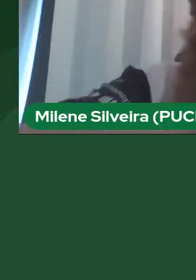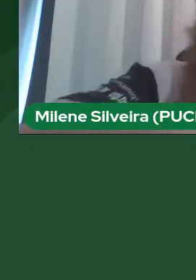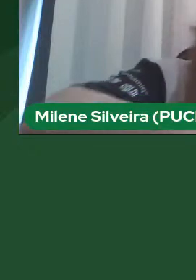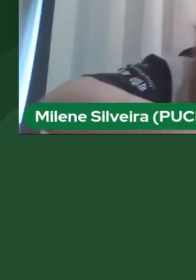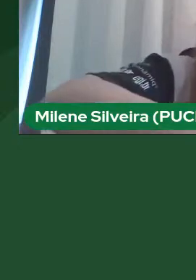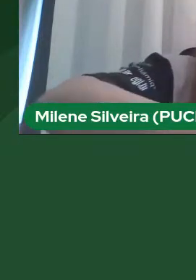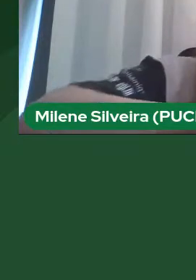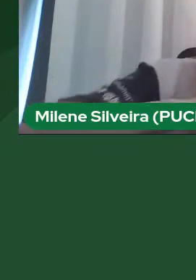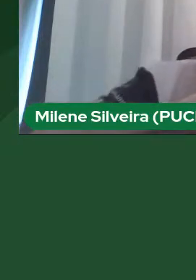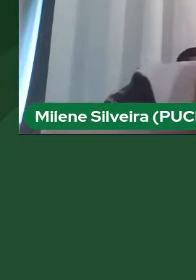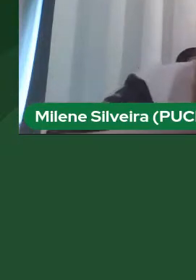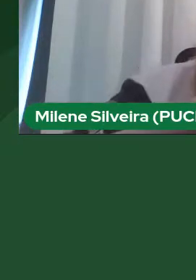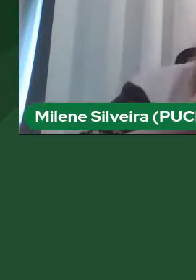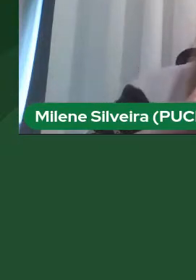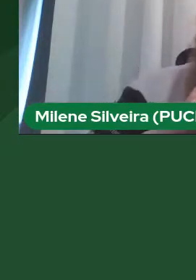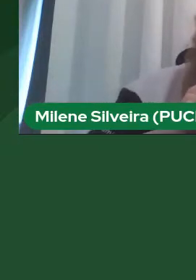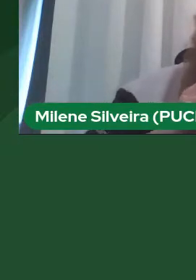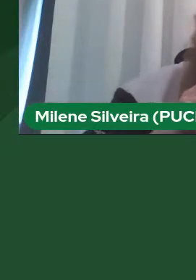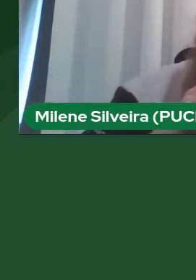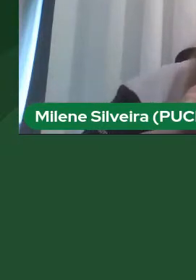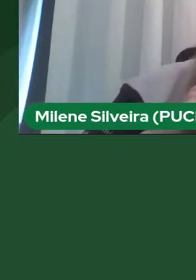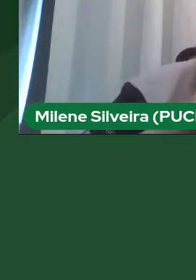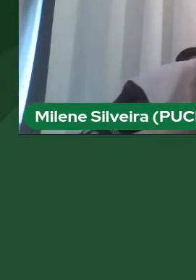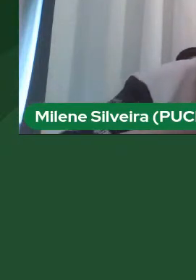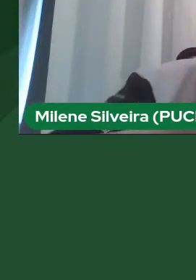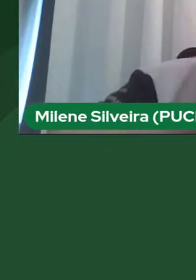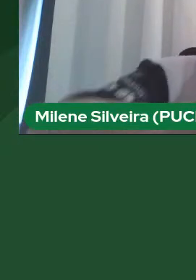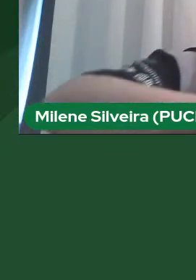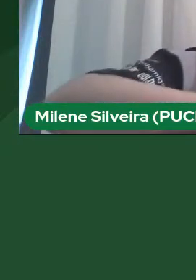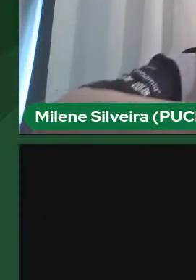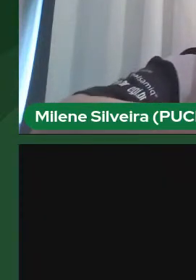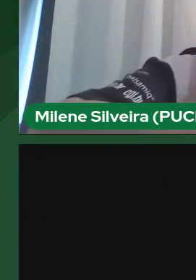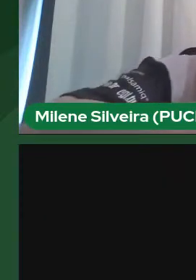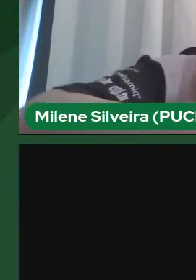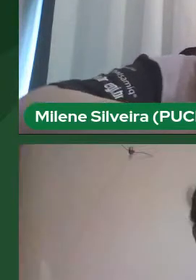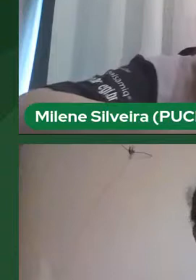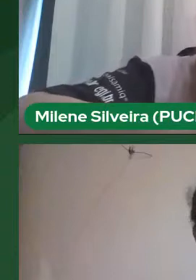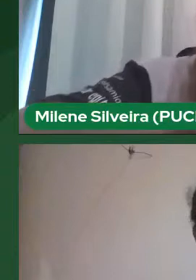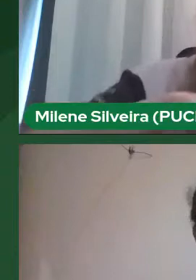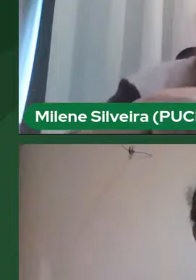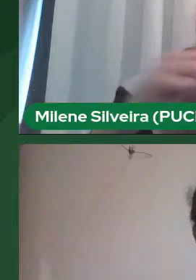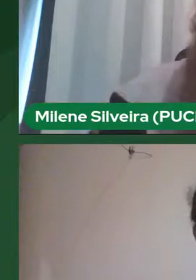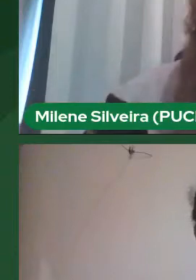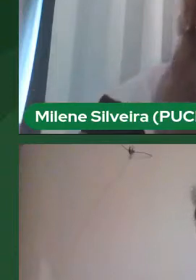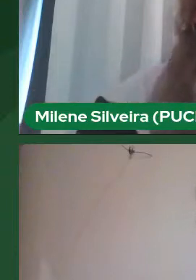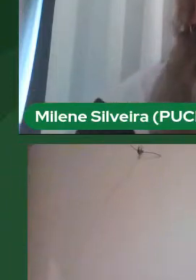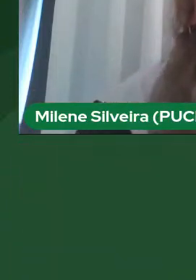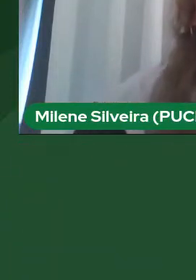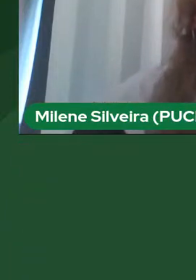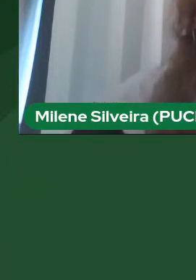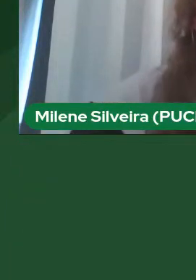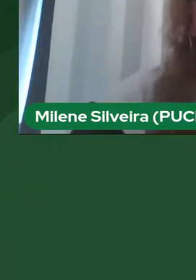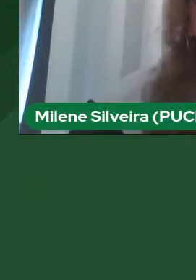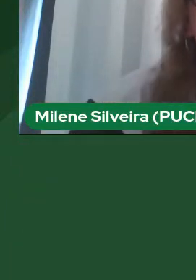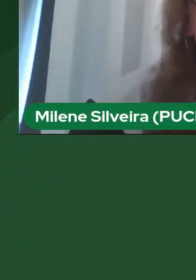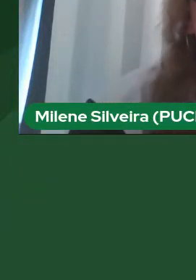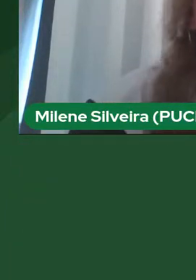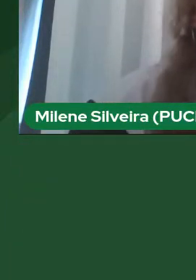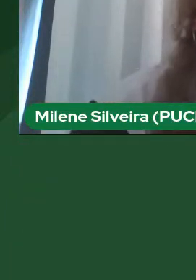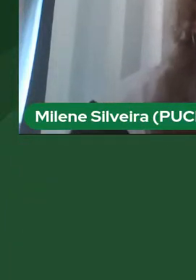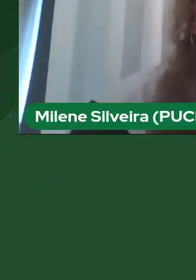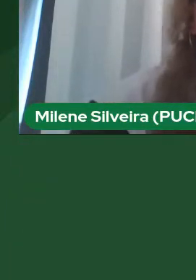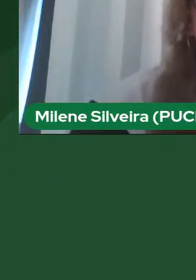vou me ater a falar somente o necessário. Então, esse é o prêmio da CEIC